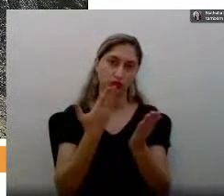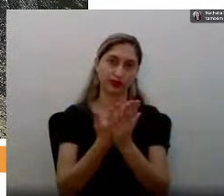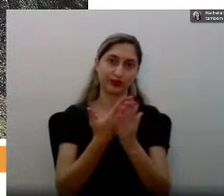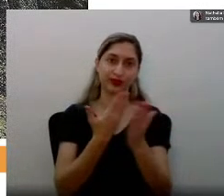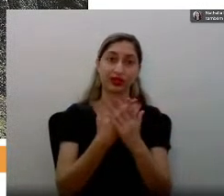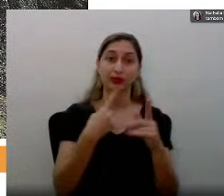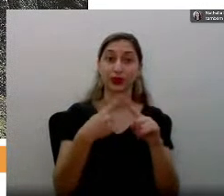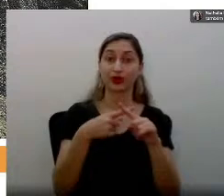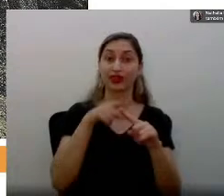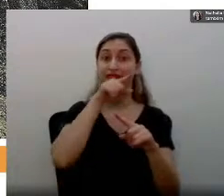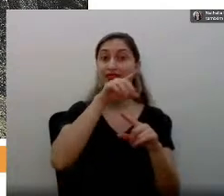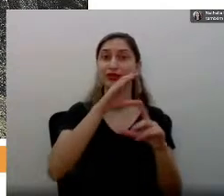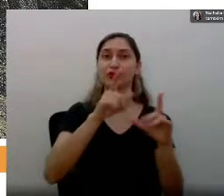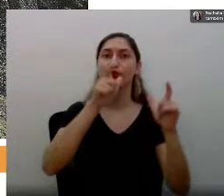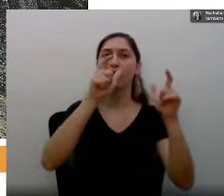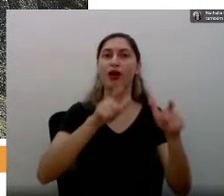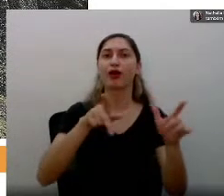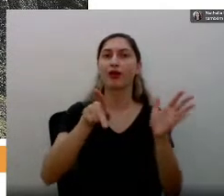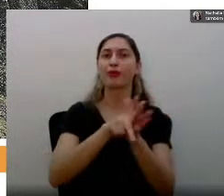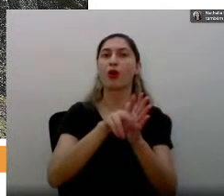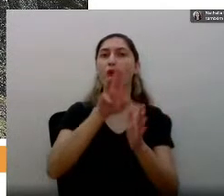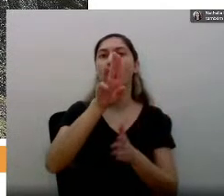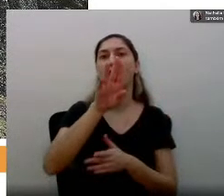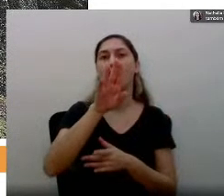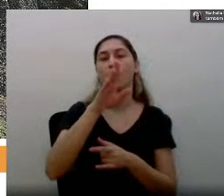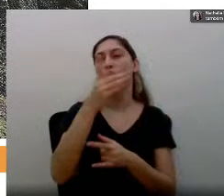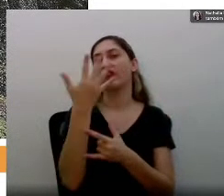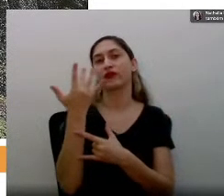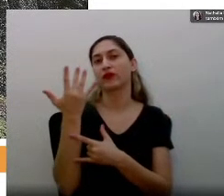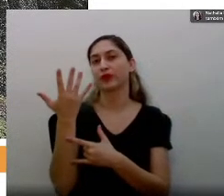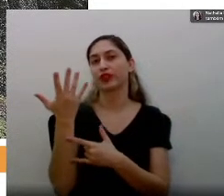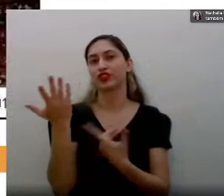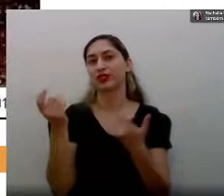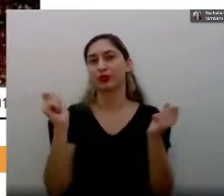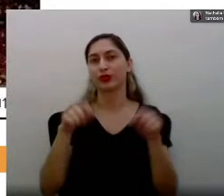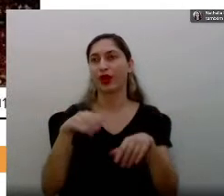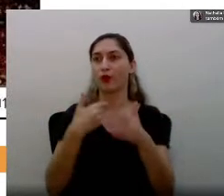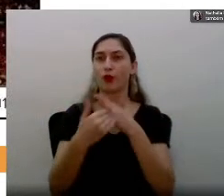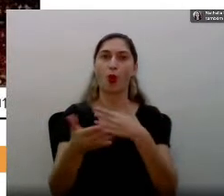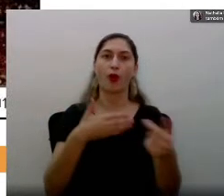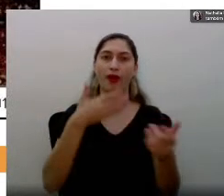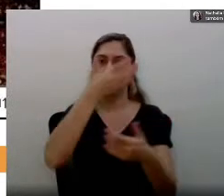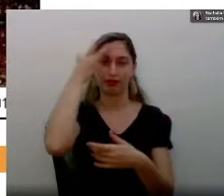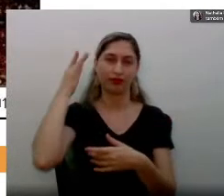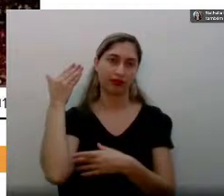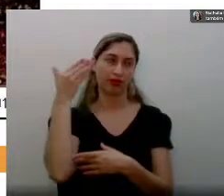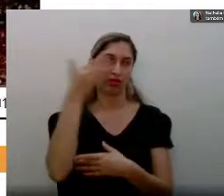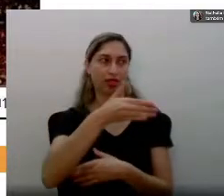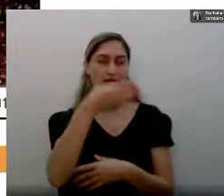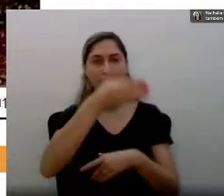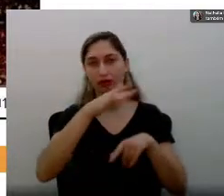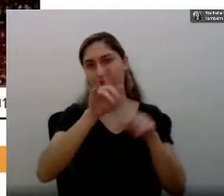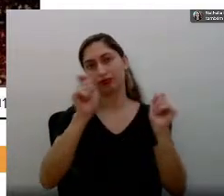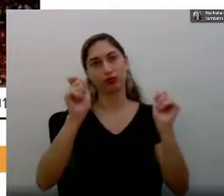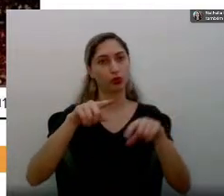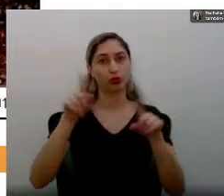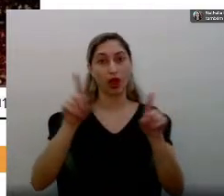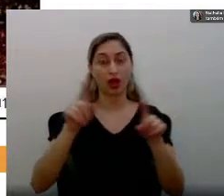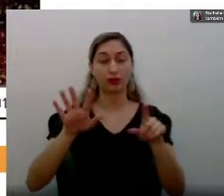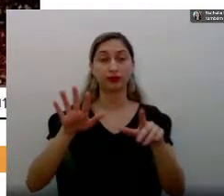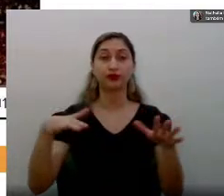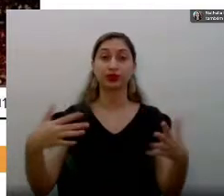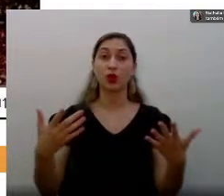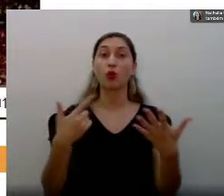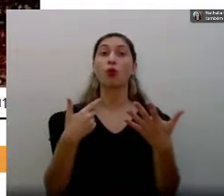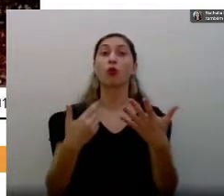né então eles não tinham né Muito acesso a esse Observatório então eles construíram o próprio Observatório que fica